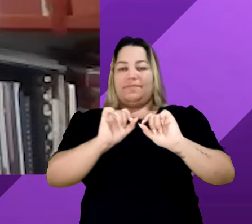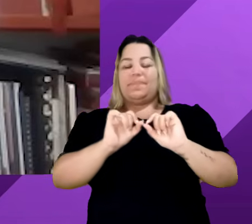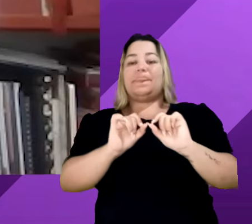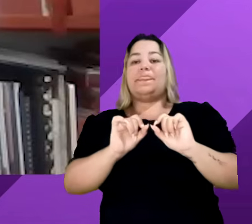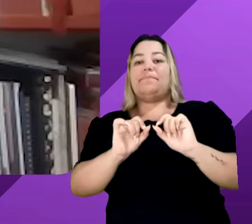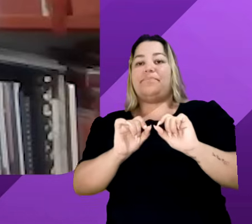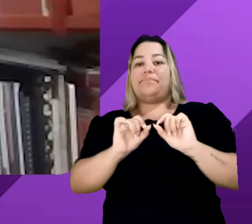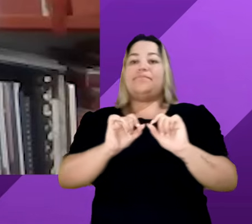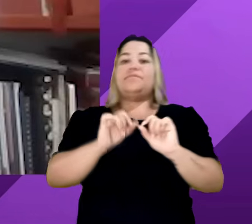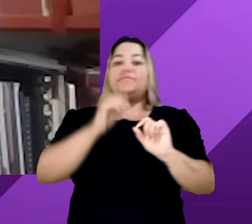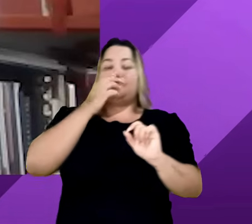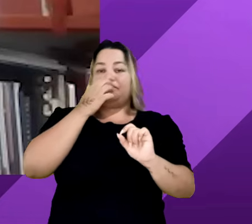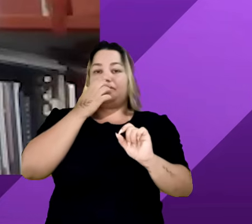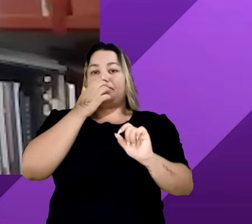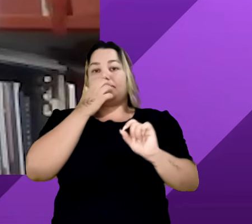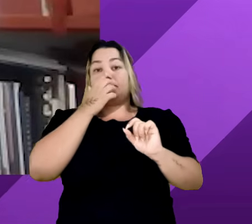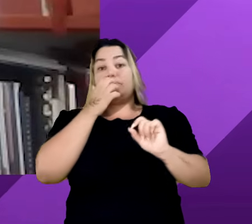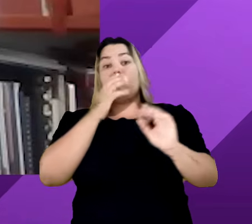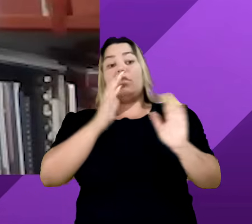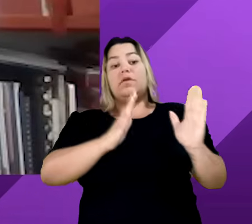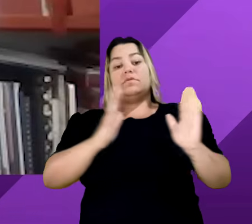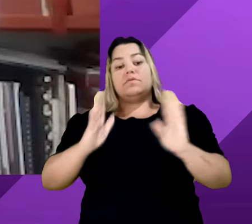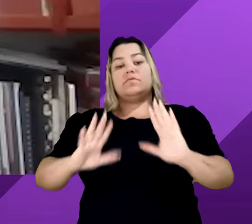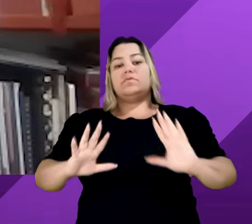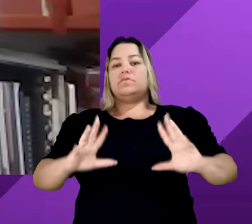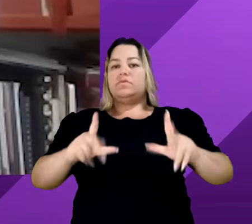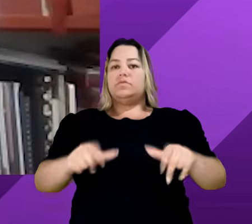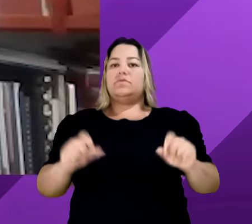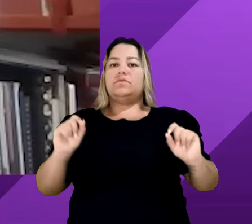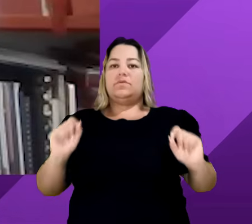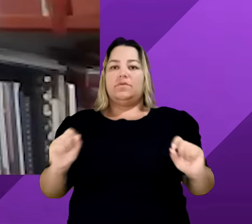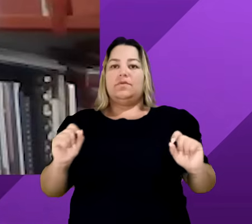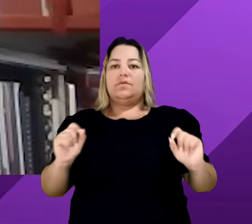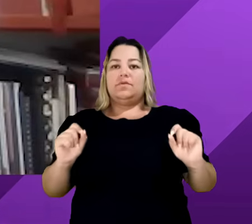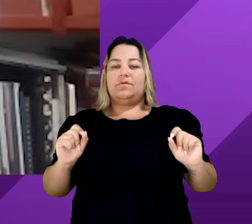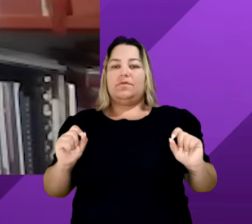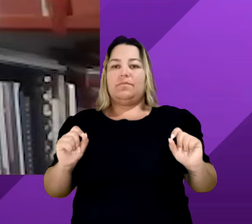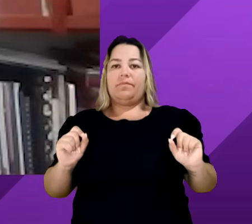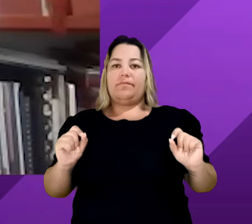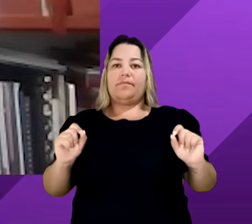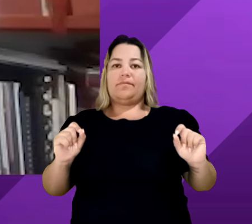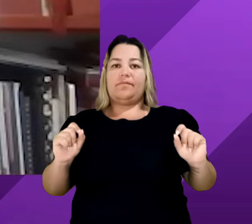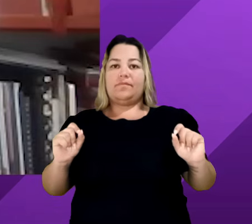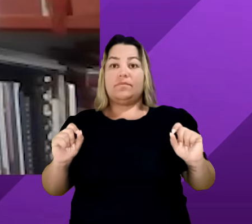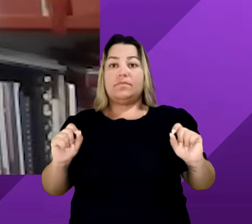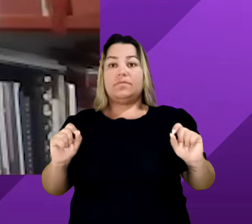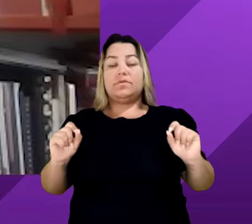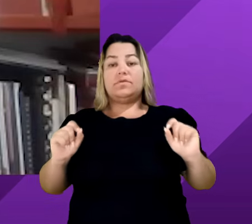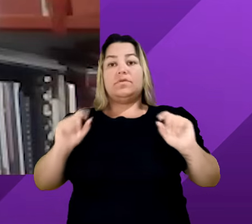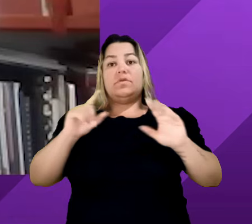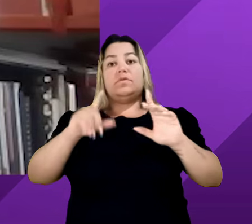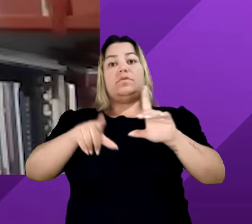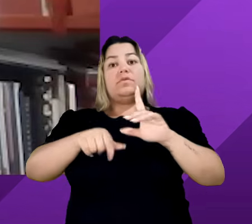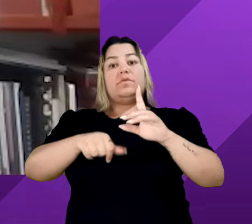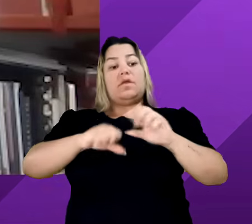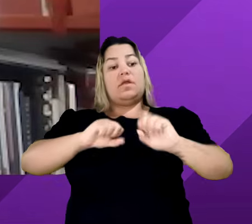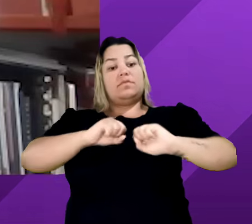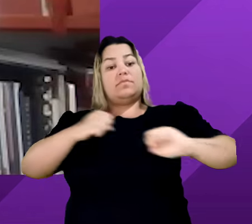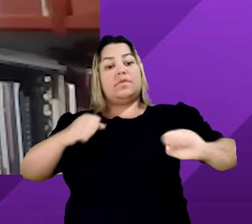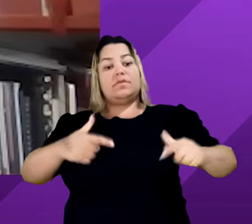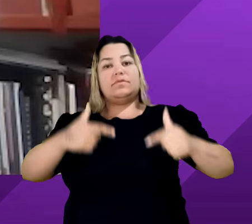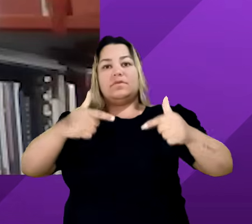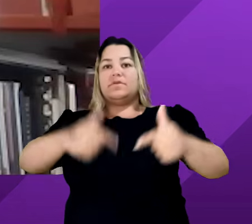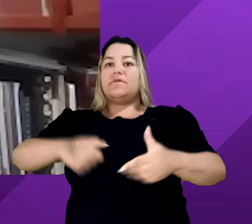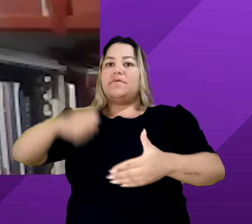nesse processo todo, uma das questões de maior desafio que eu enfrentei na minha